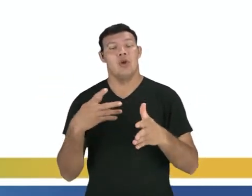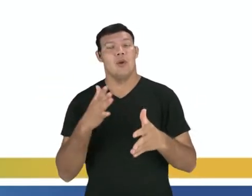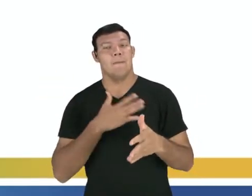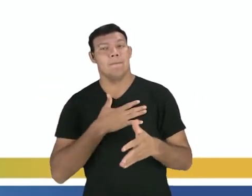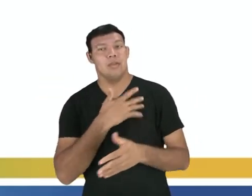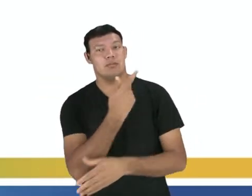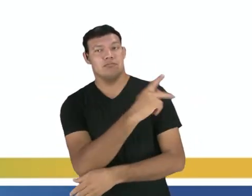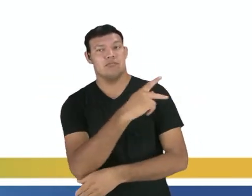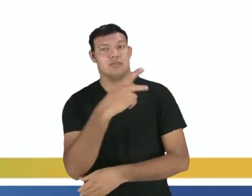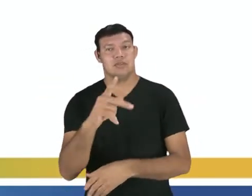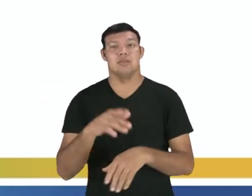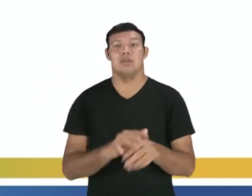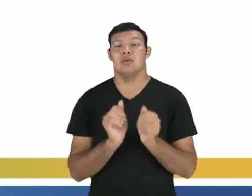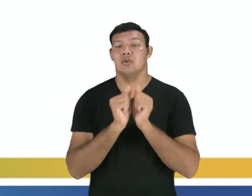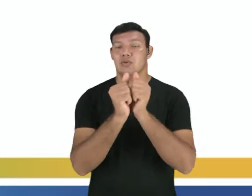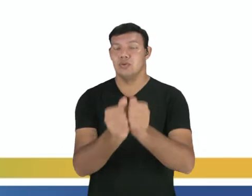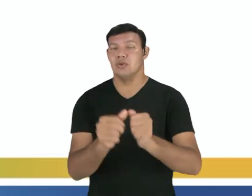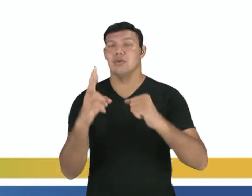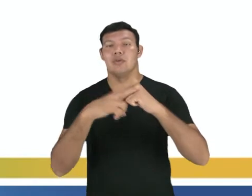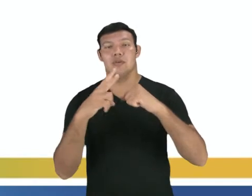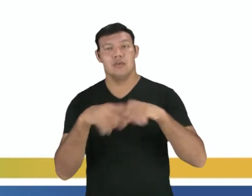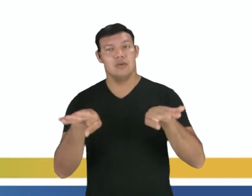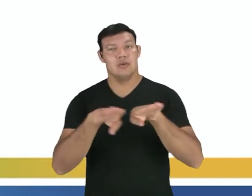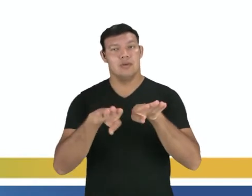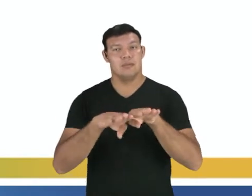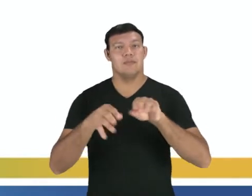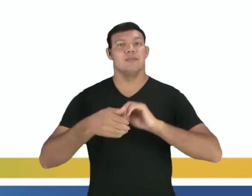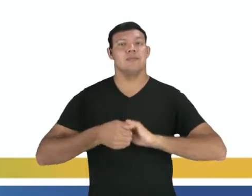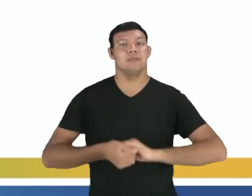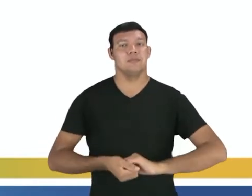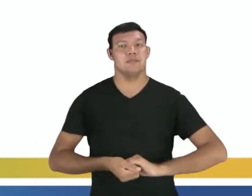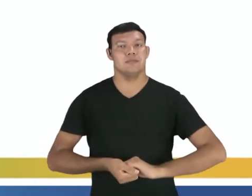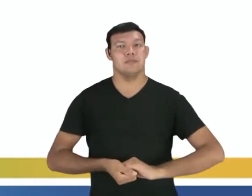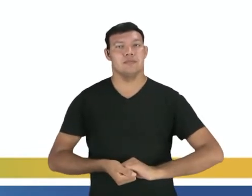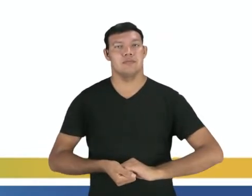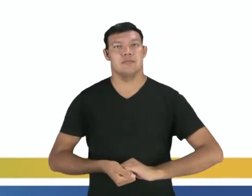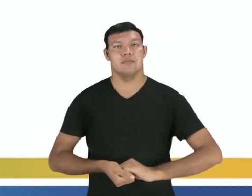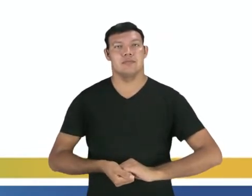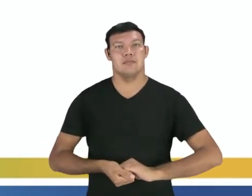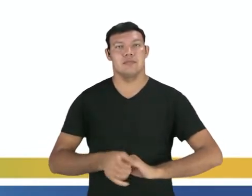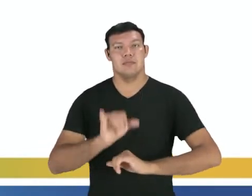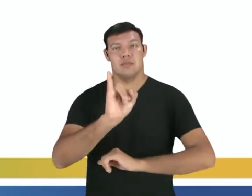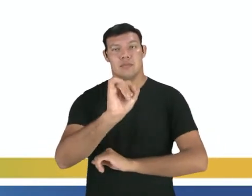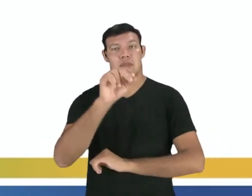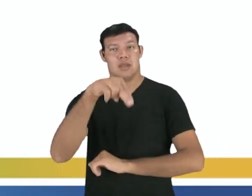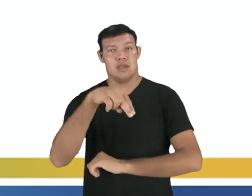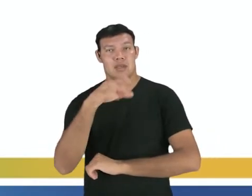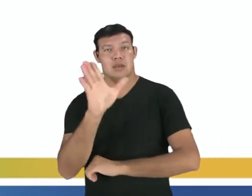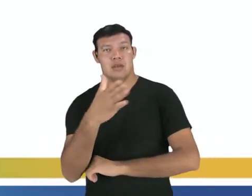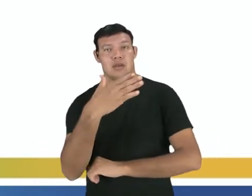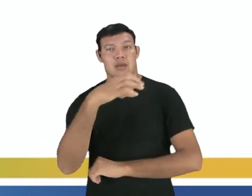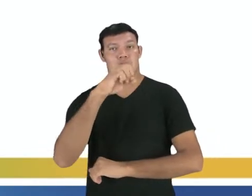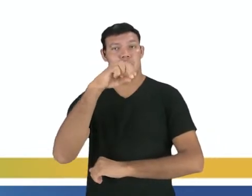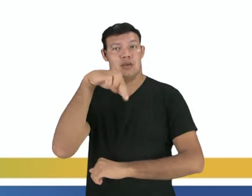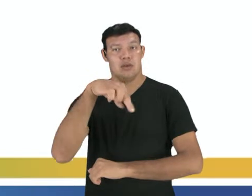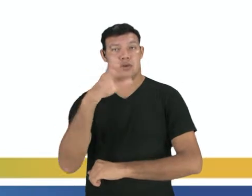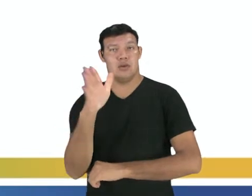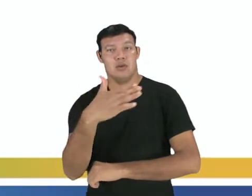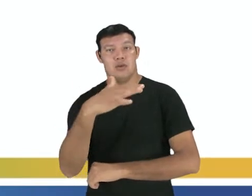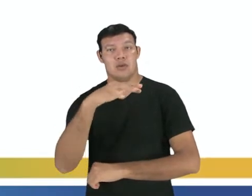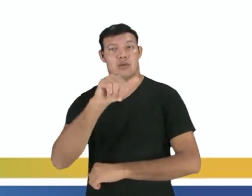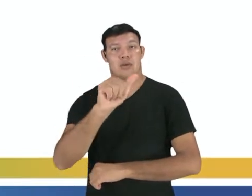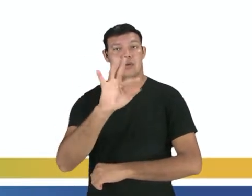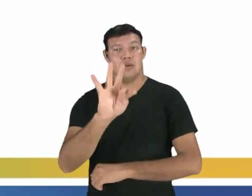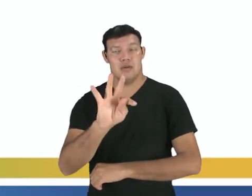de medida e também podem ver juntos aos verbos em um One e é são preposições